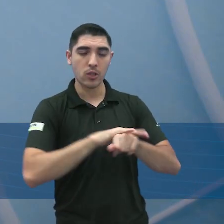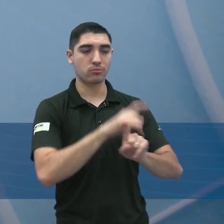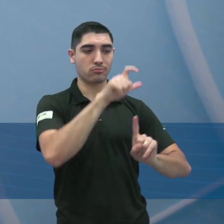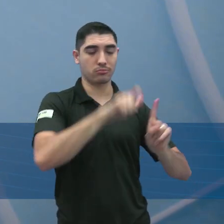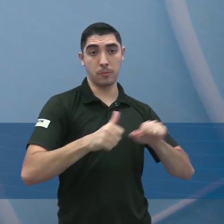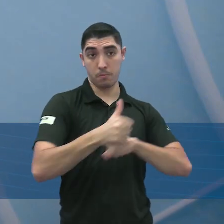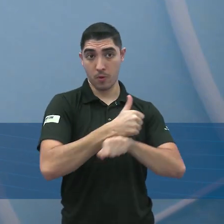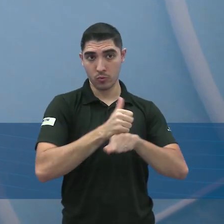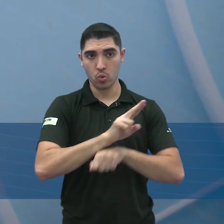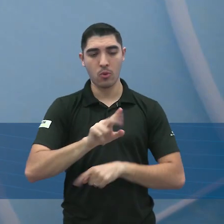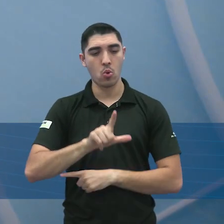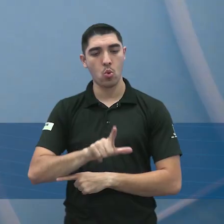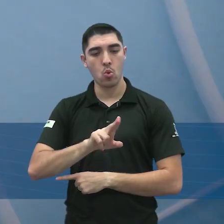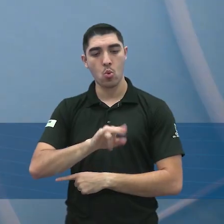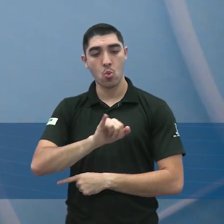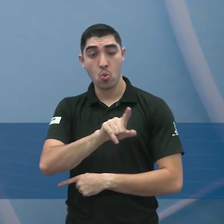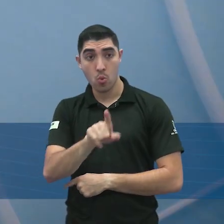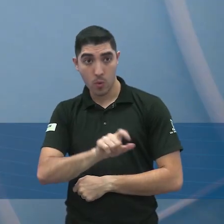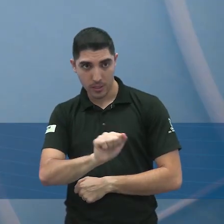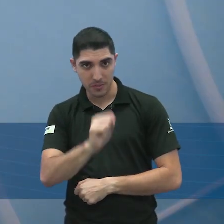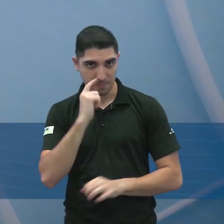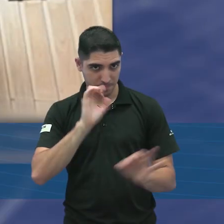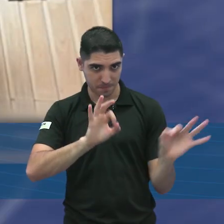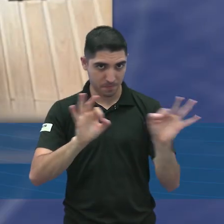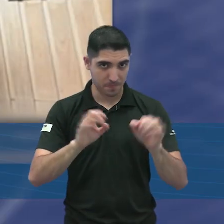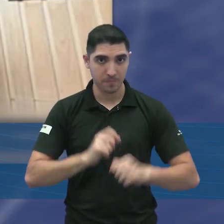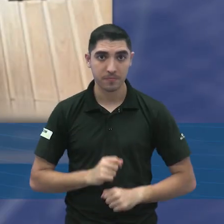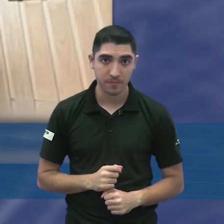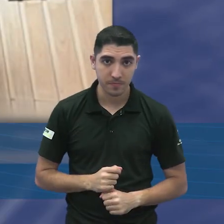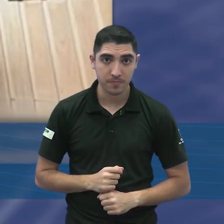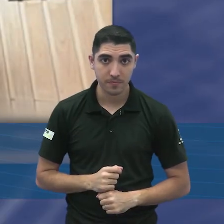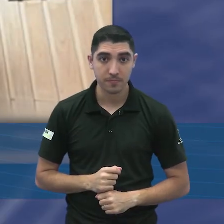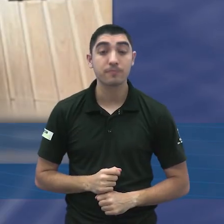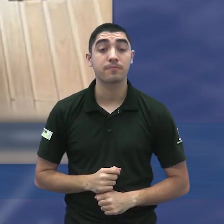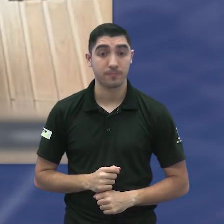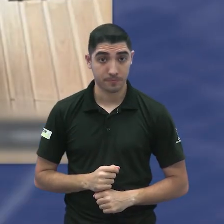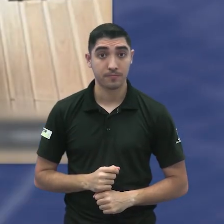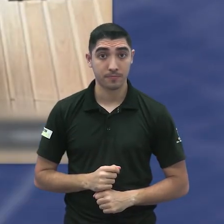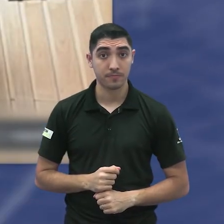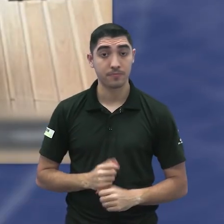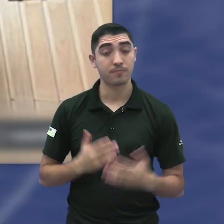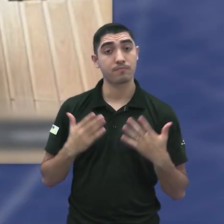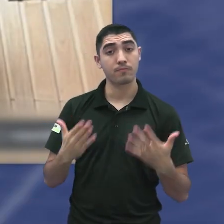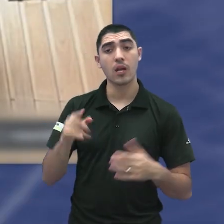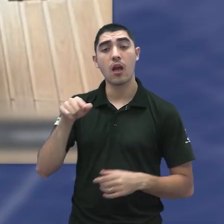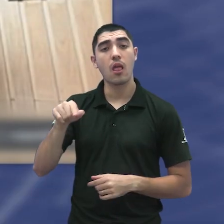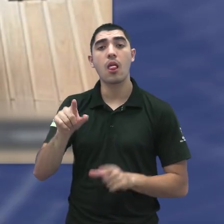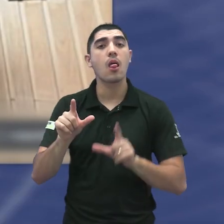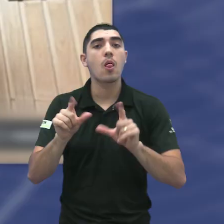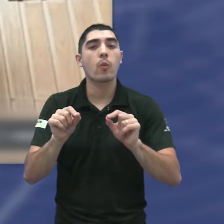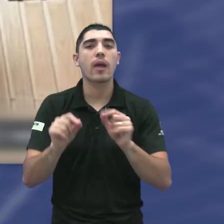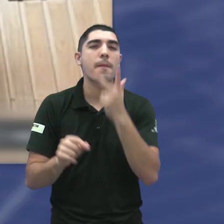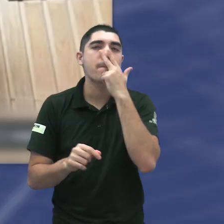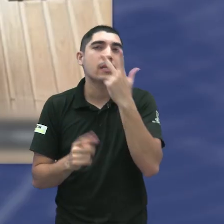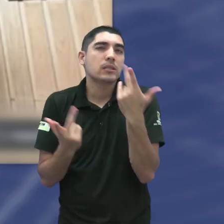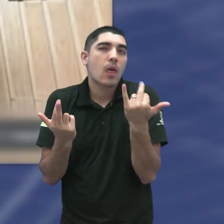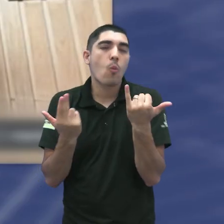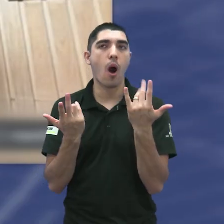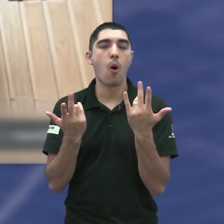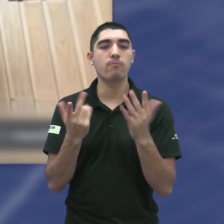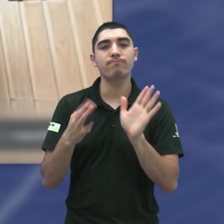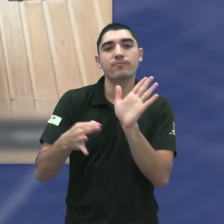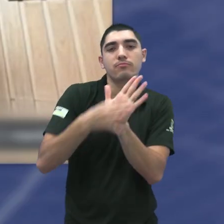publicitária Luísa Kikuler, que vai falar com a gente. Então, os cookies a gente fala que são basicamente fichas do usuário,